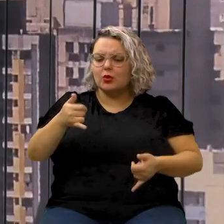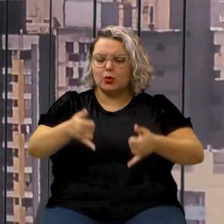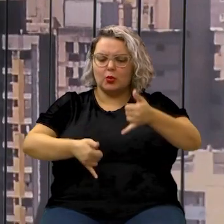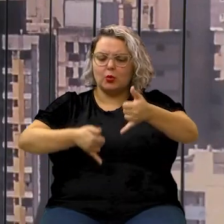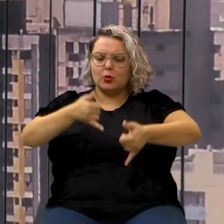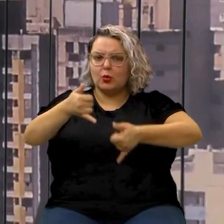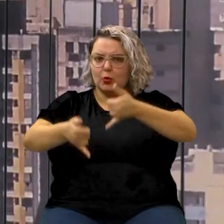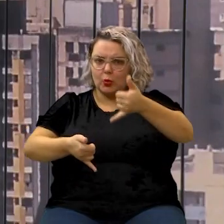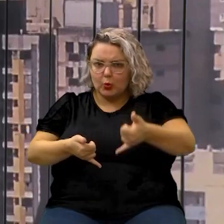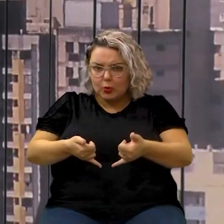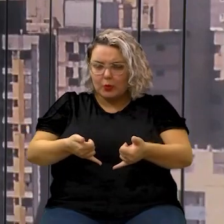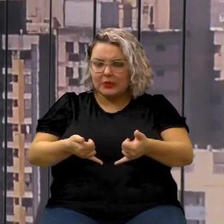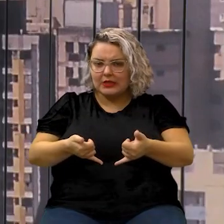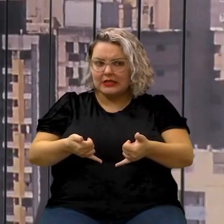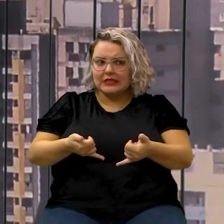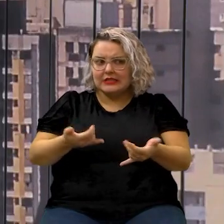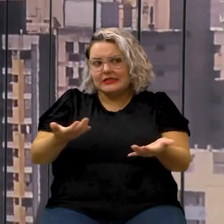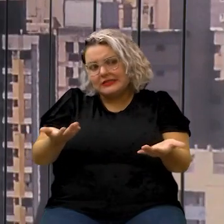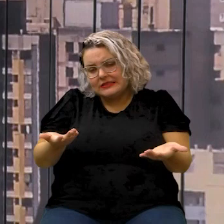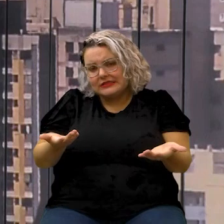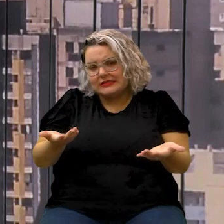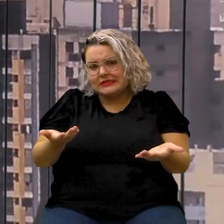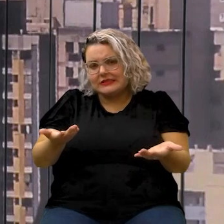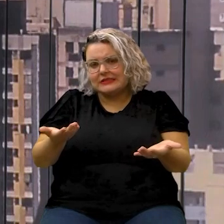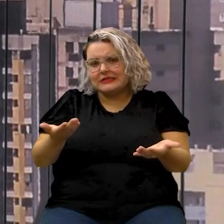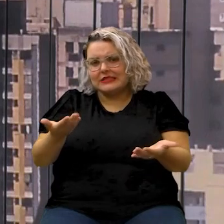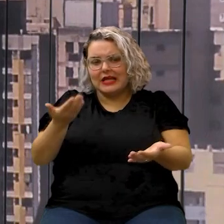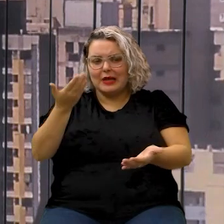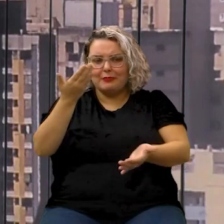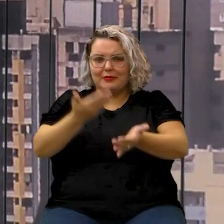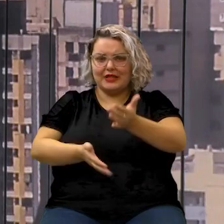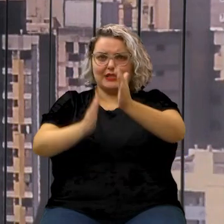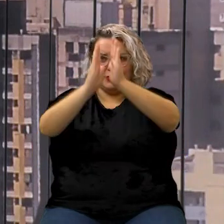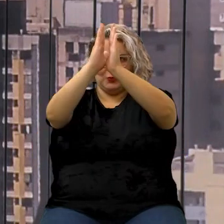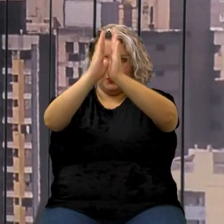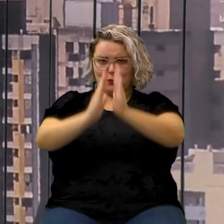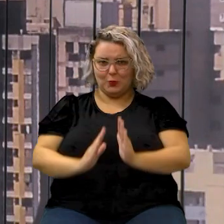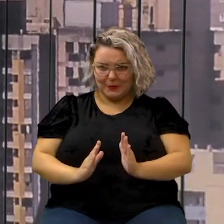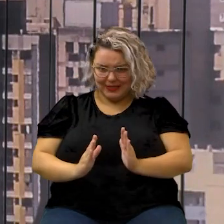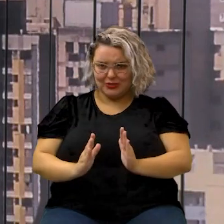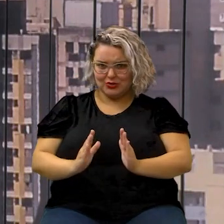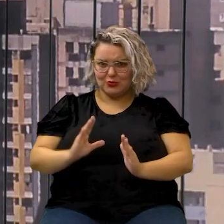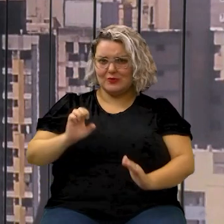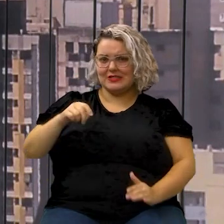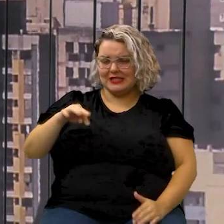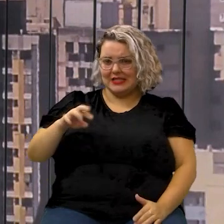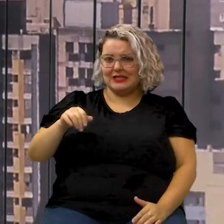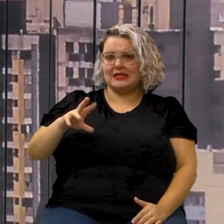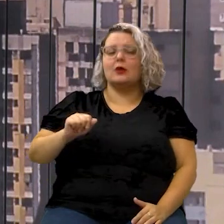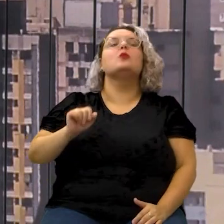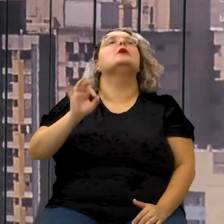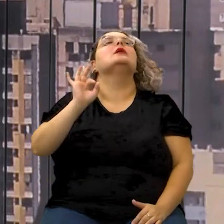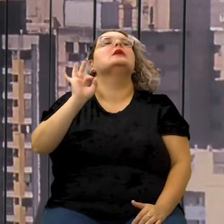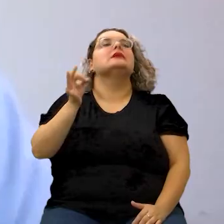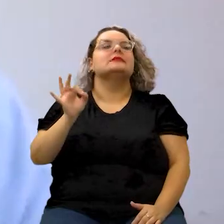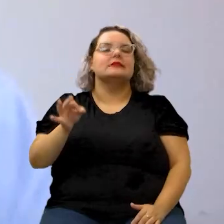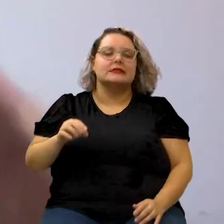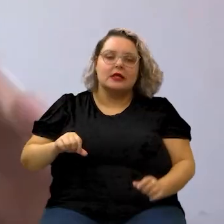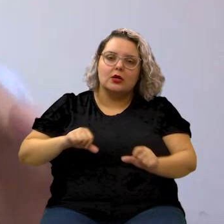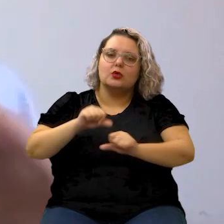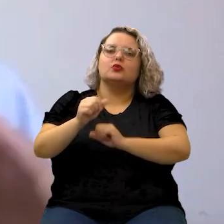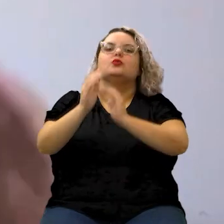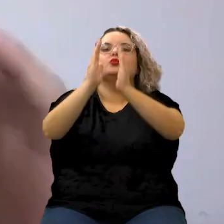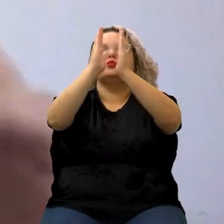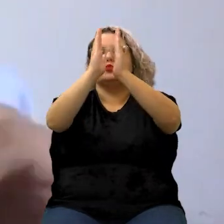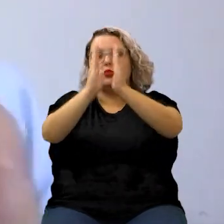salto alto, a gente acaba saindo do nosso eixo central, é assim que fala? Exatamente, muda bastante